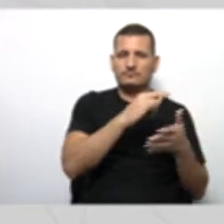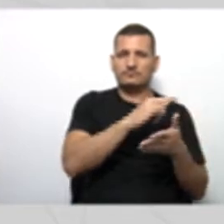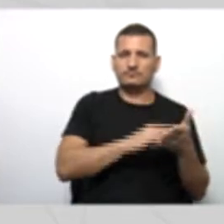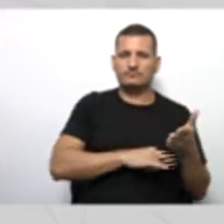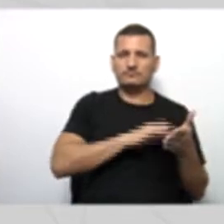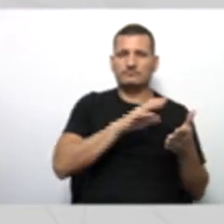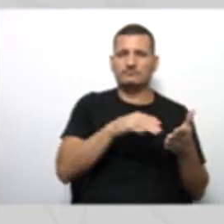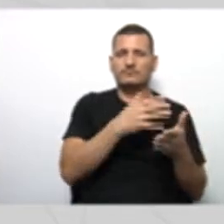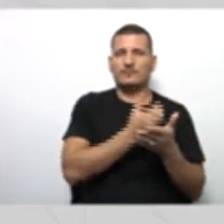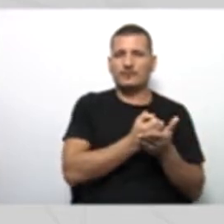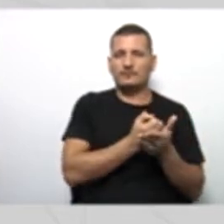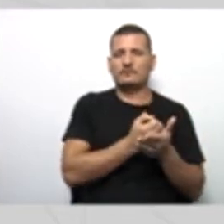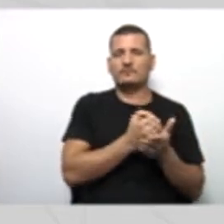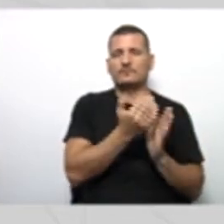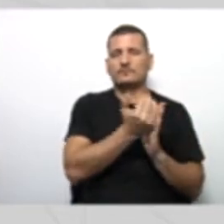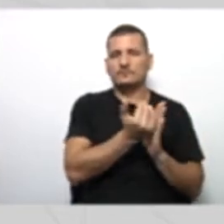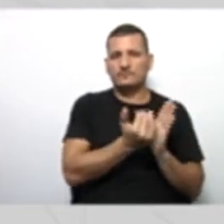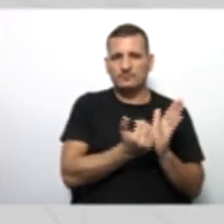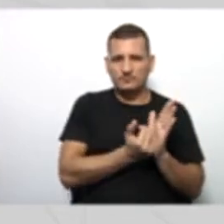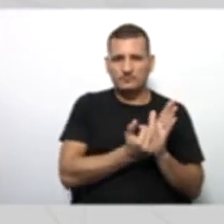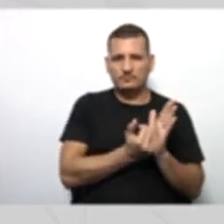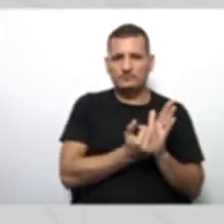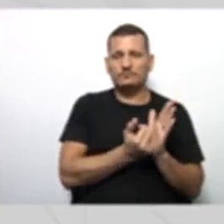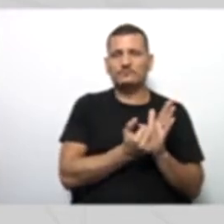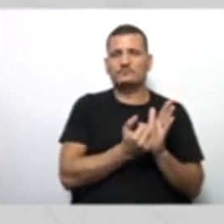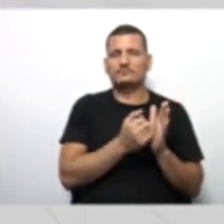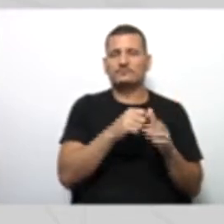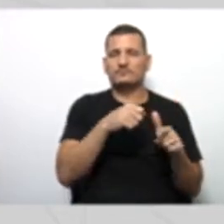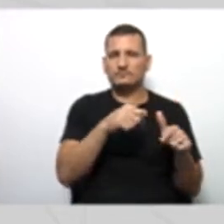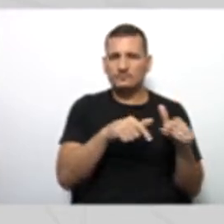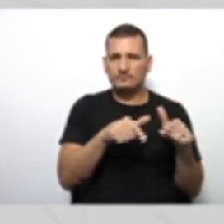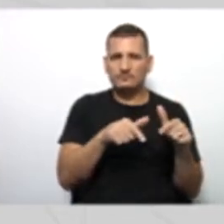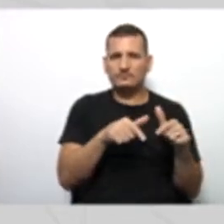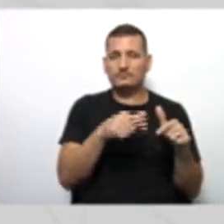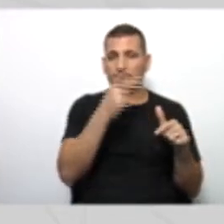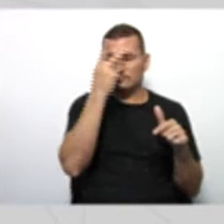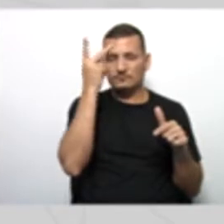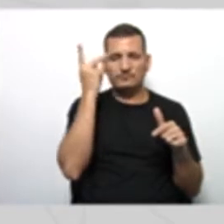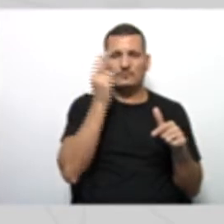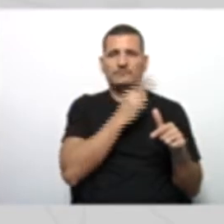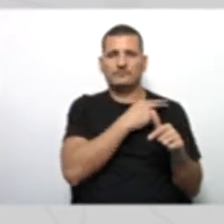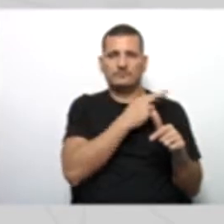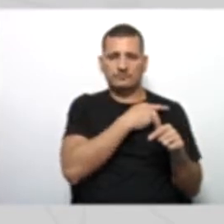ata, cronograma, as atividades, as pessoas responsáveis, eu vou trazer tudo isso